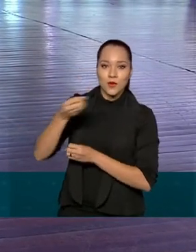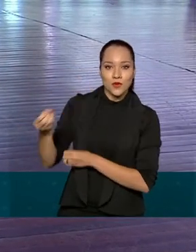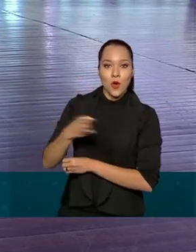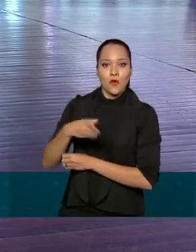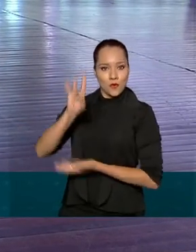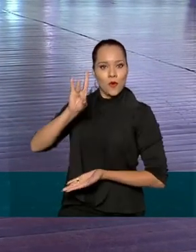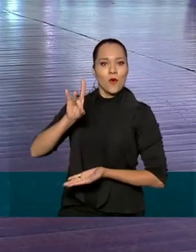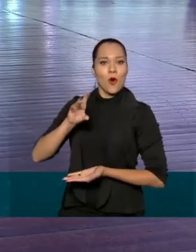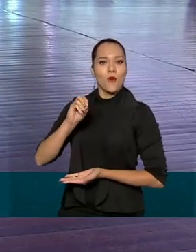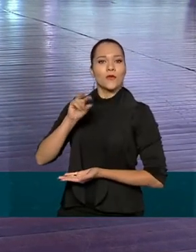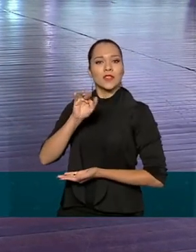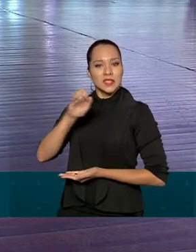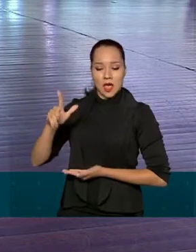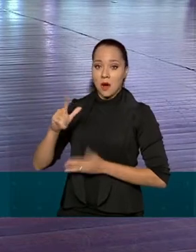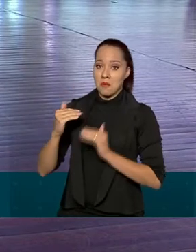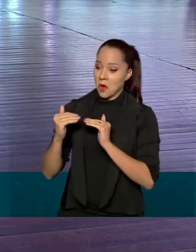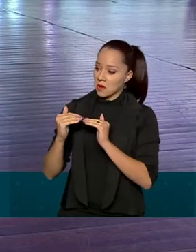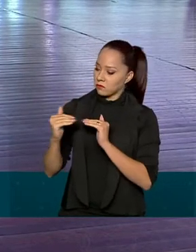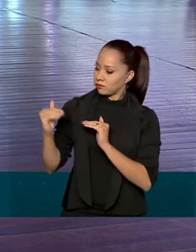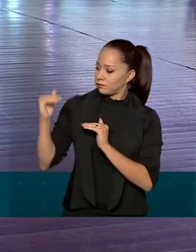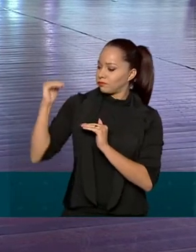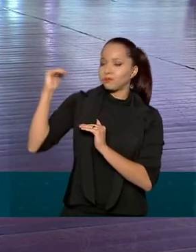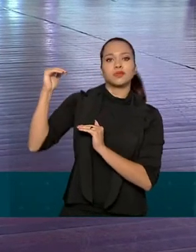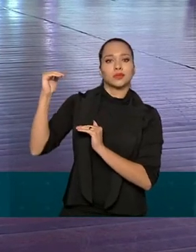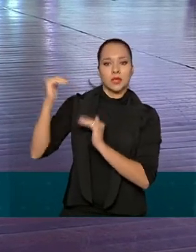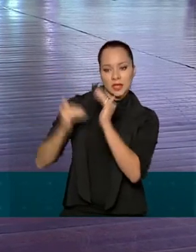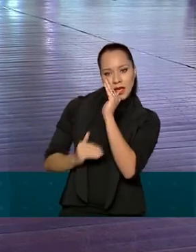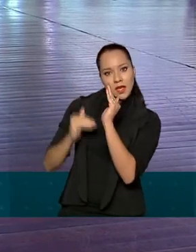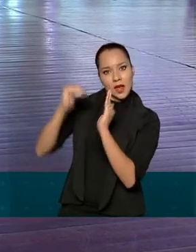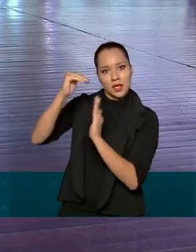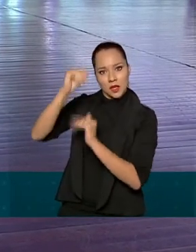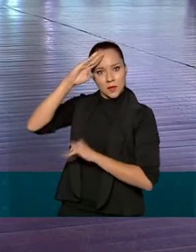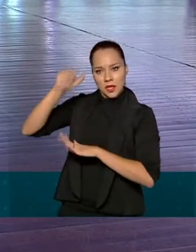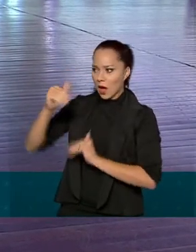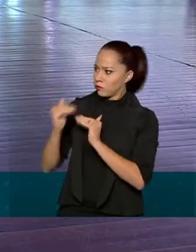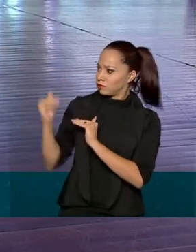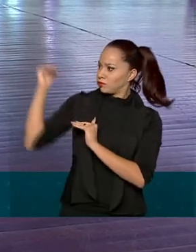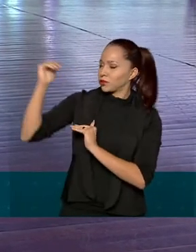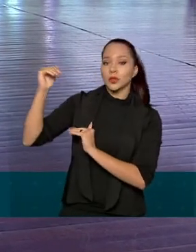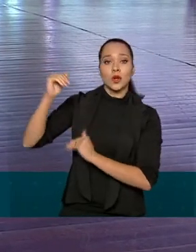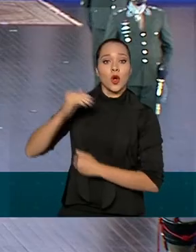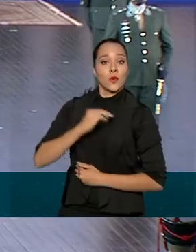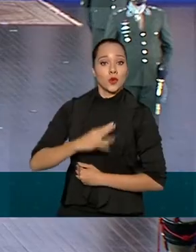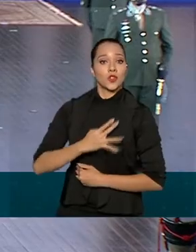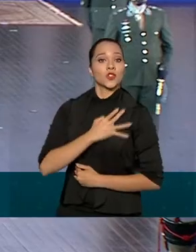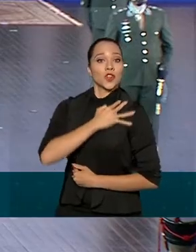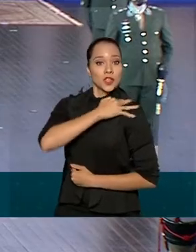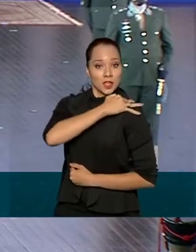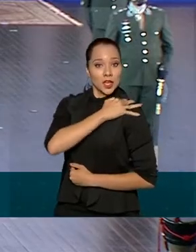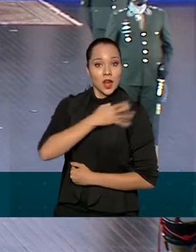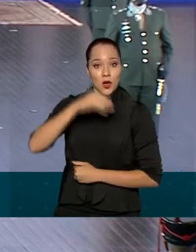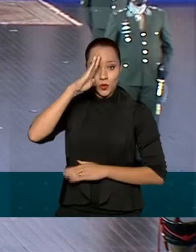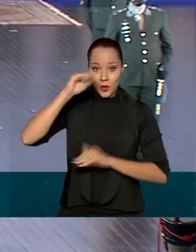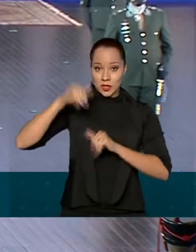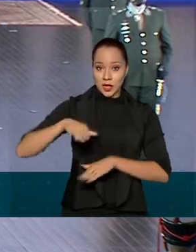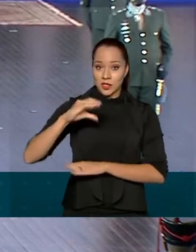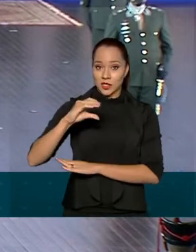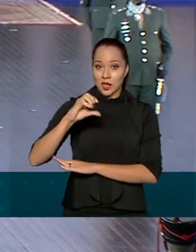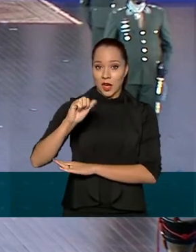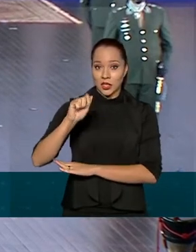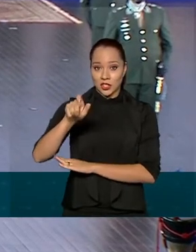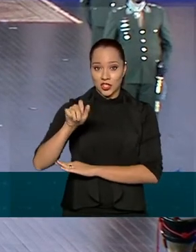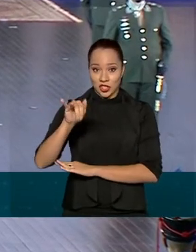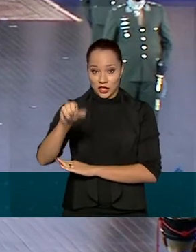oficial-general que ingressa no mais alto o círculo da hierarquia militar como General de brigada do Exército de Caxias